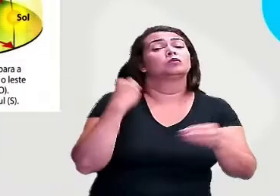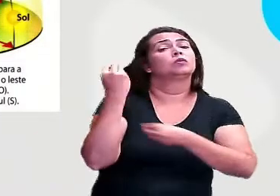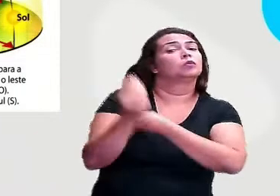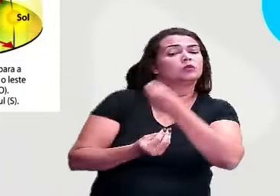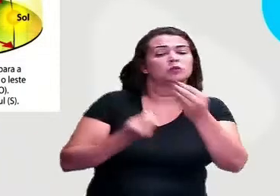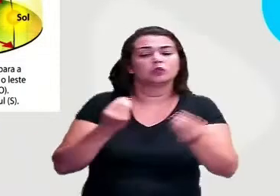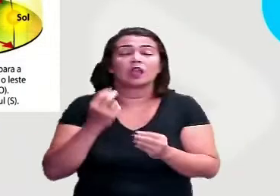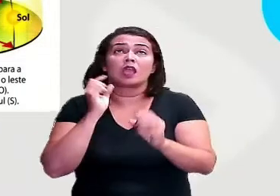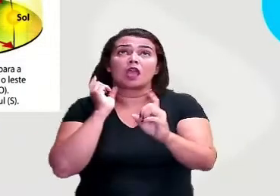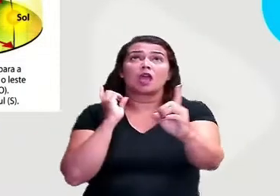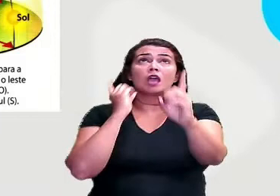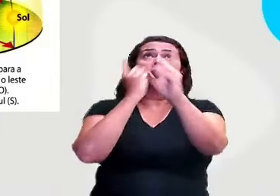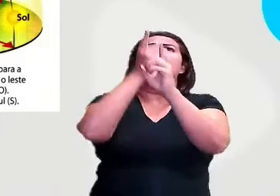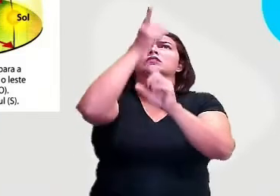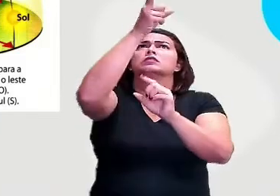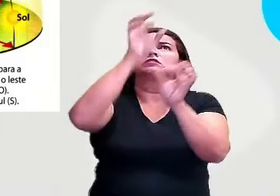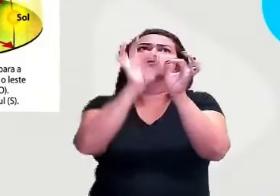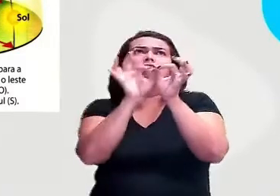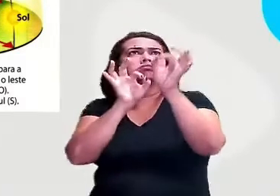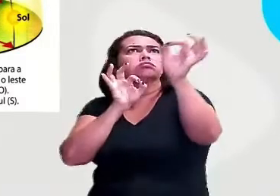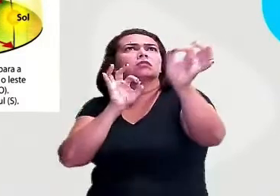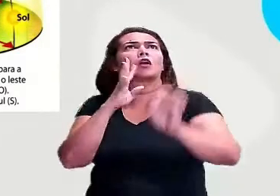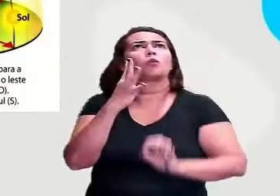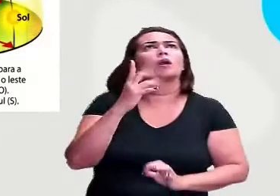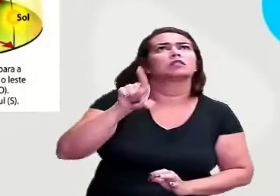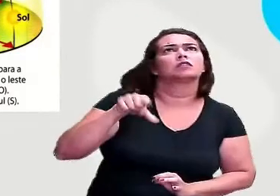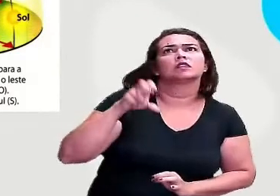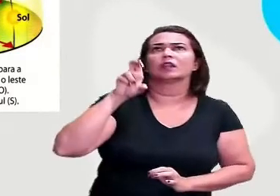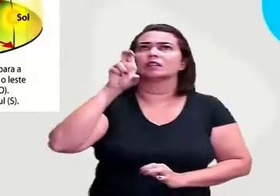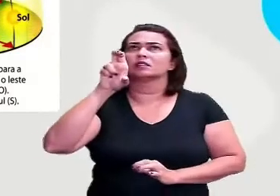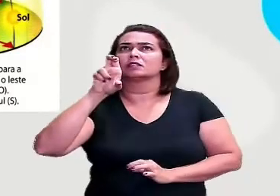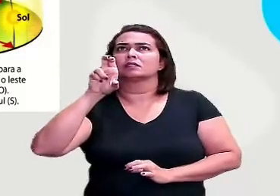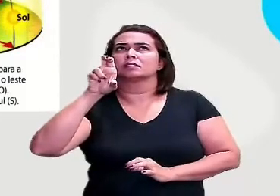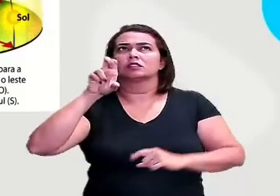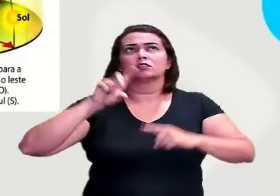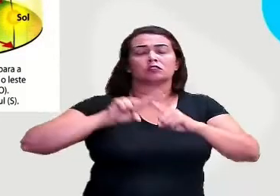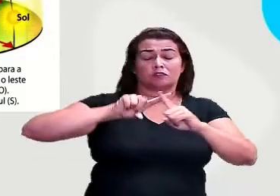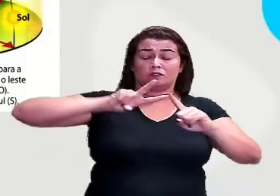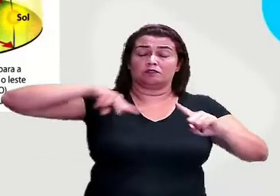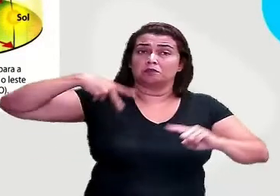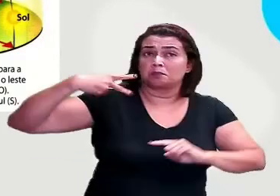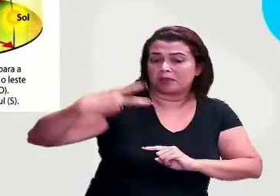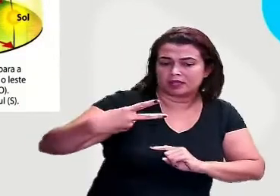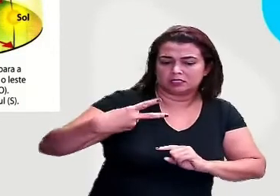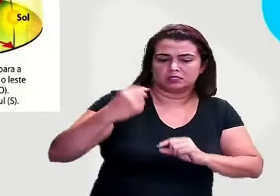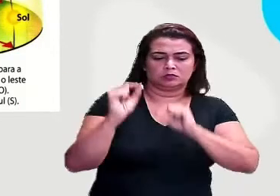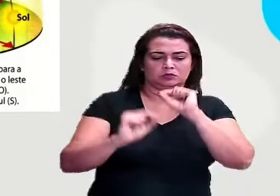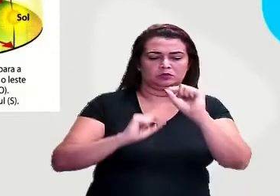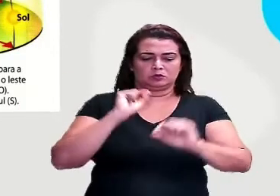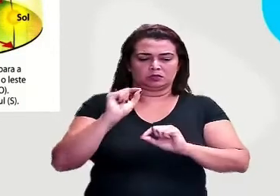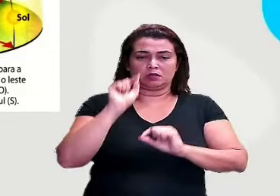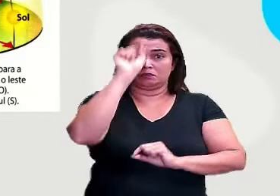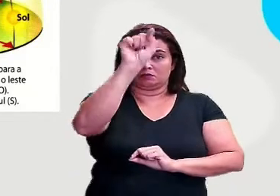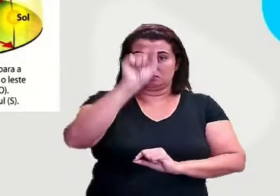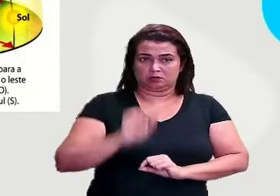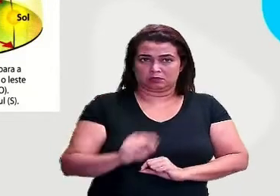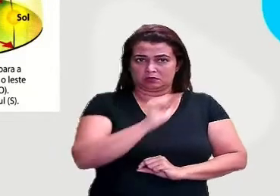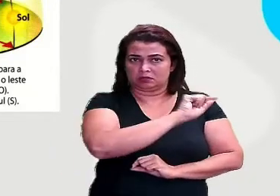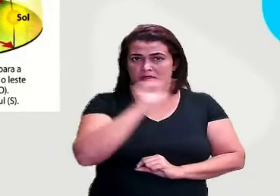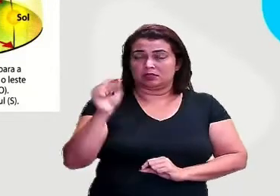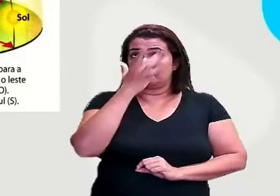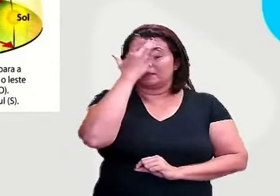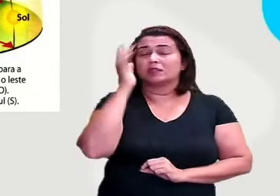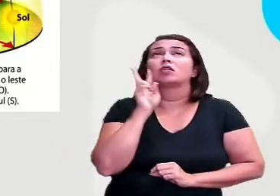até um ponto onde apontasse esse ponto cardeal sul, né? Então, a pessoa ficava de frente para